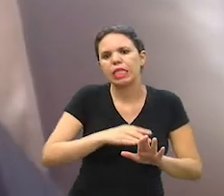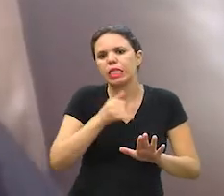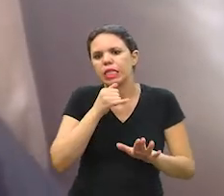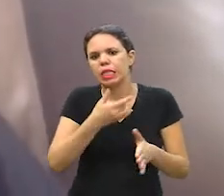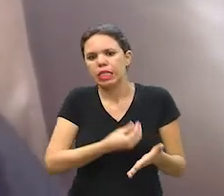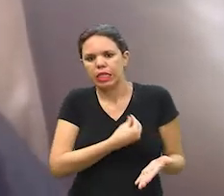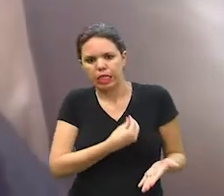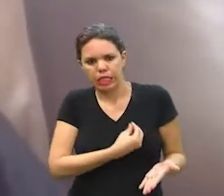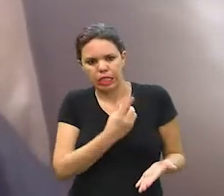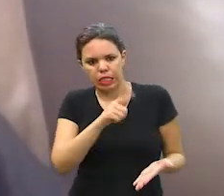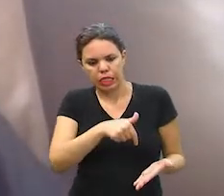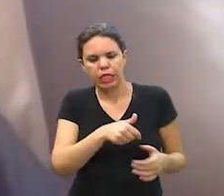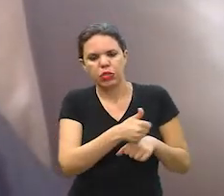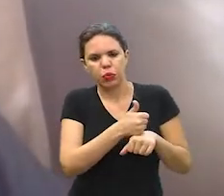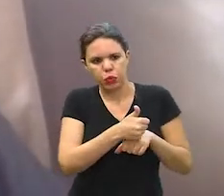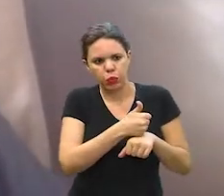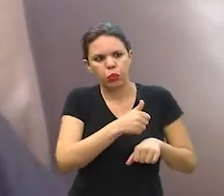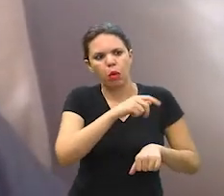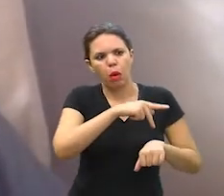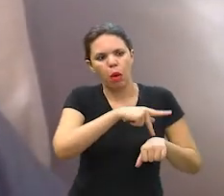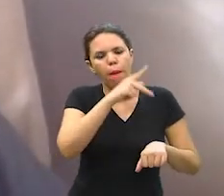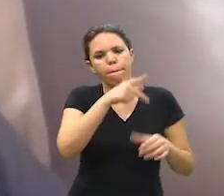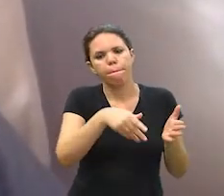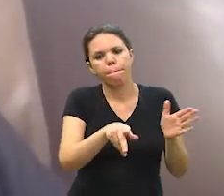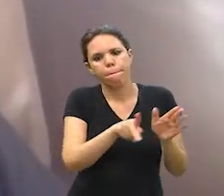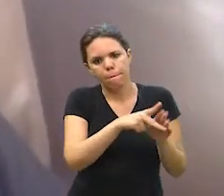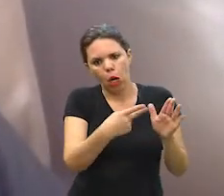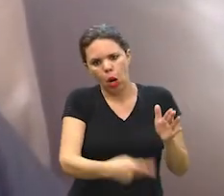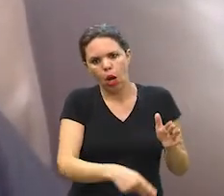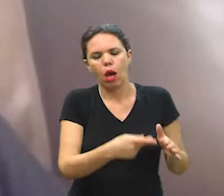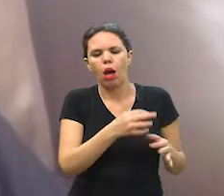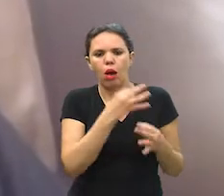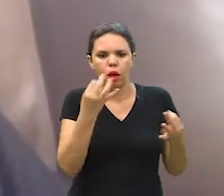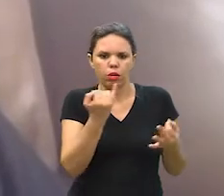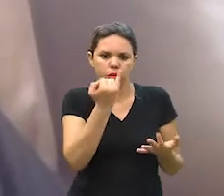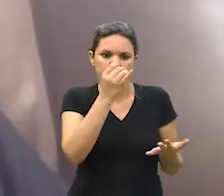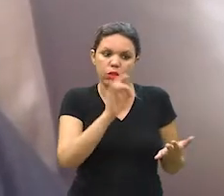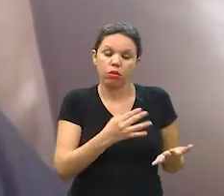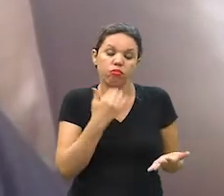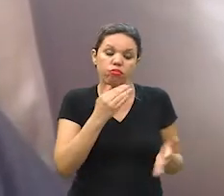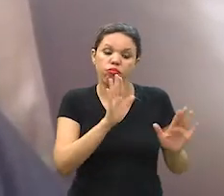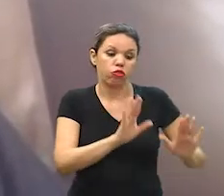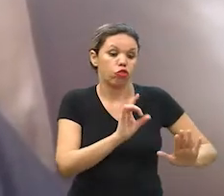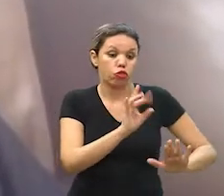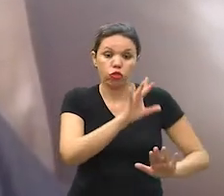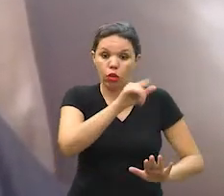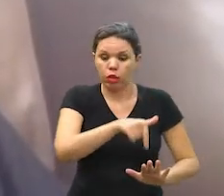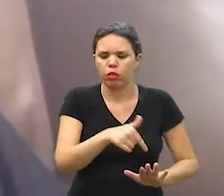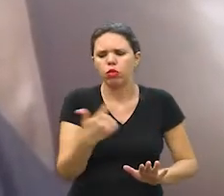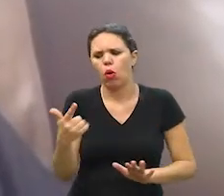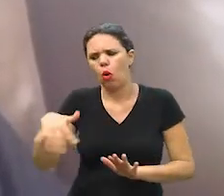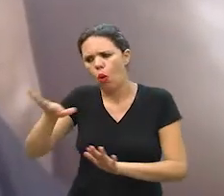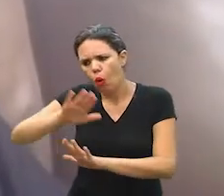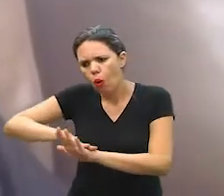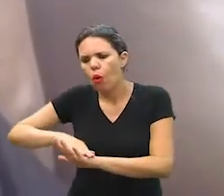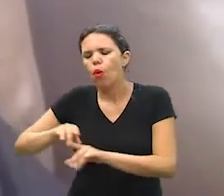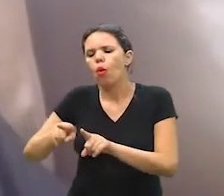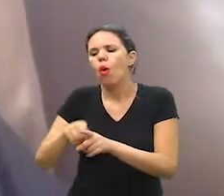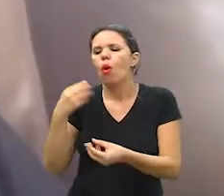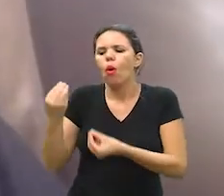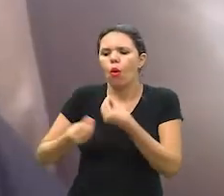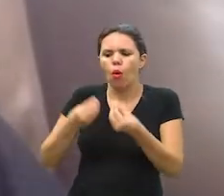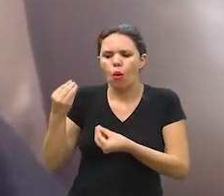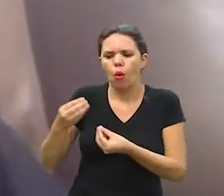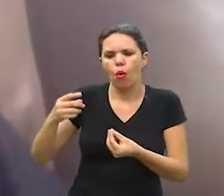a existência desses especialistas, que não deixa de ser bom e necessário, mas não é suficiente. E, de outro lado,